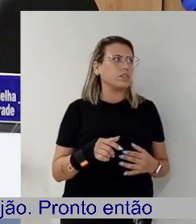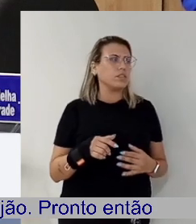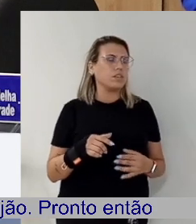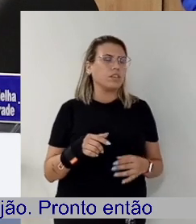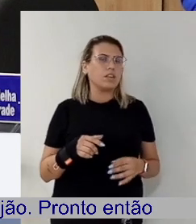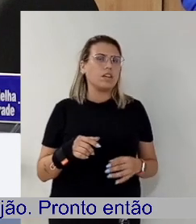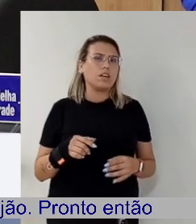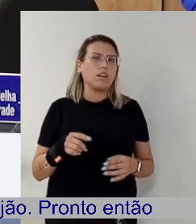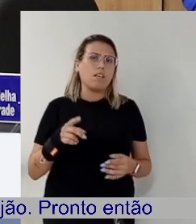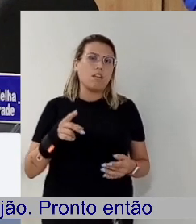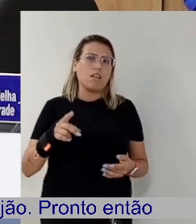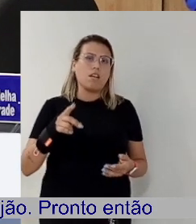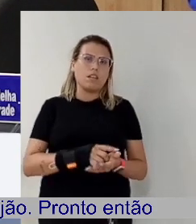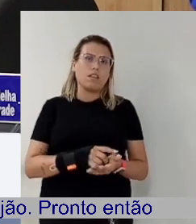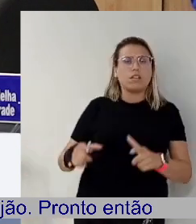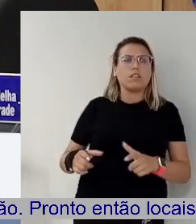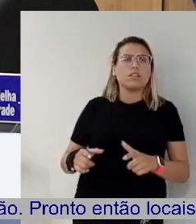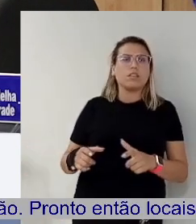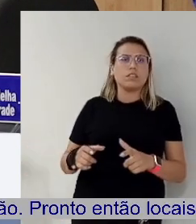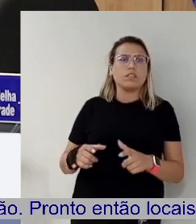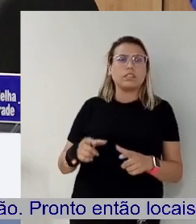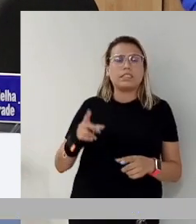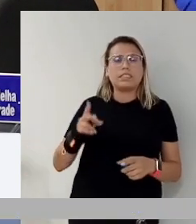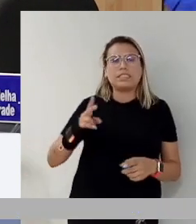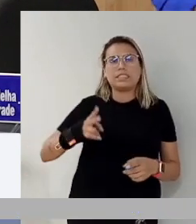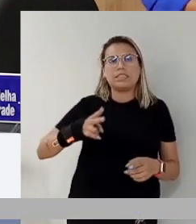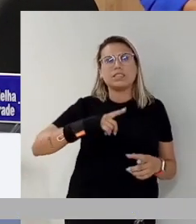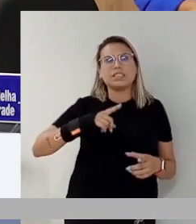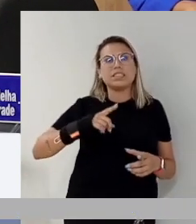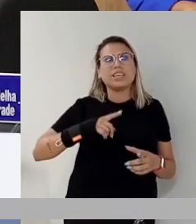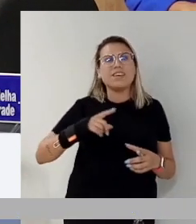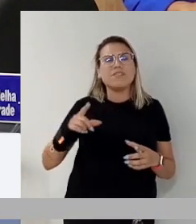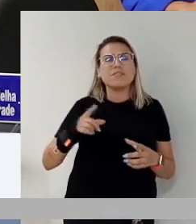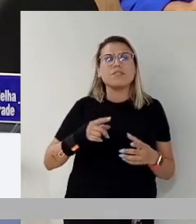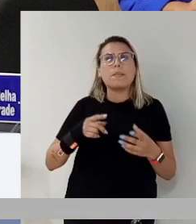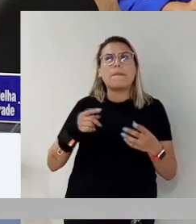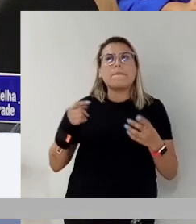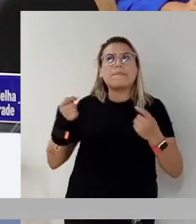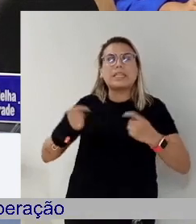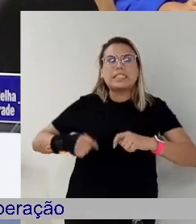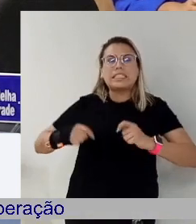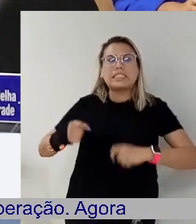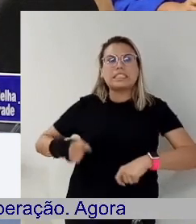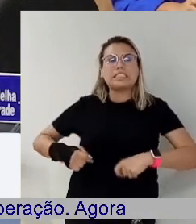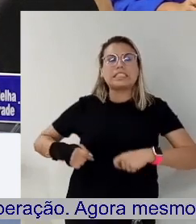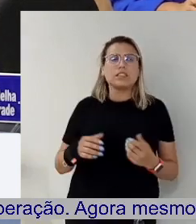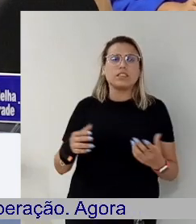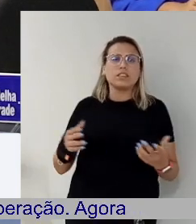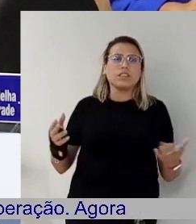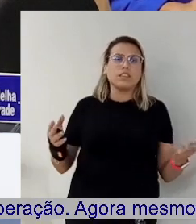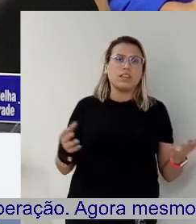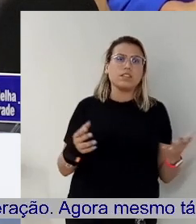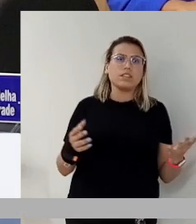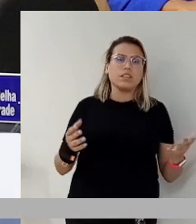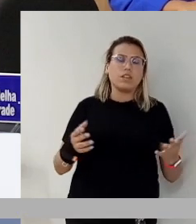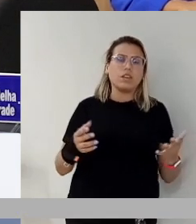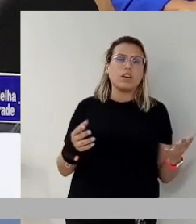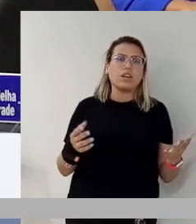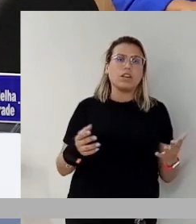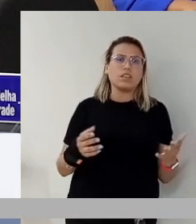eh locais que sempre teve carência dessa recuperação agora mesmo tá sendo feito